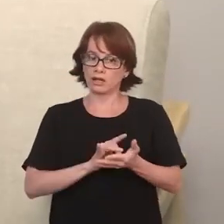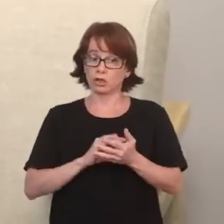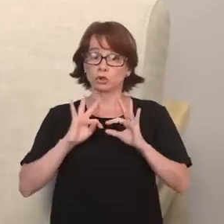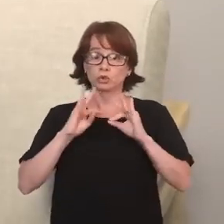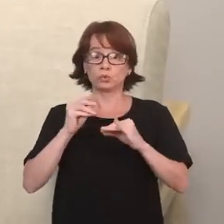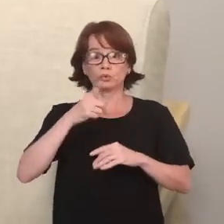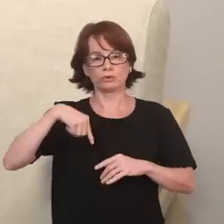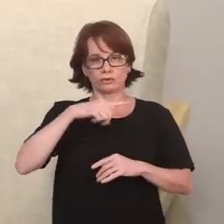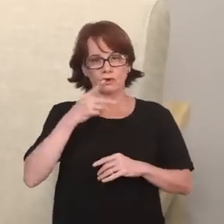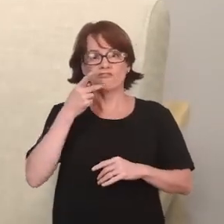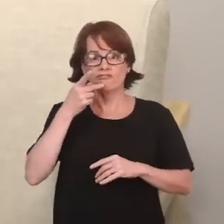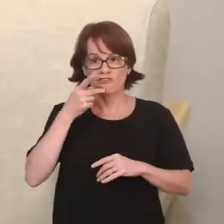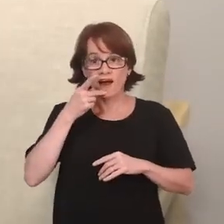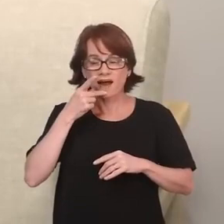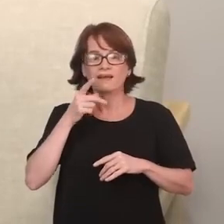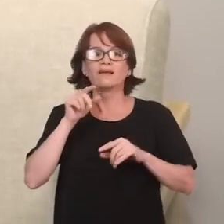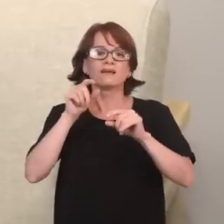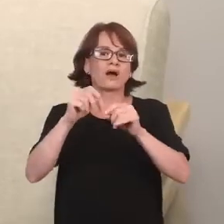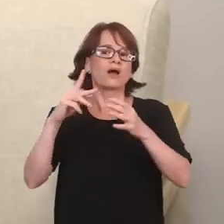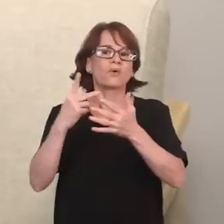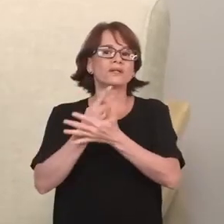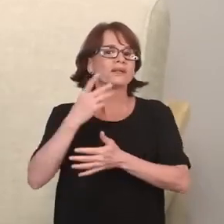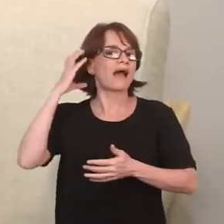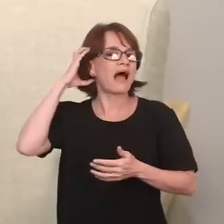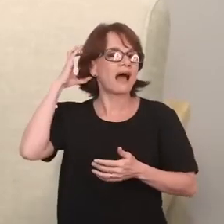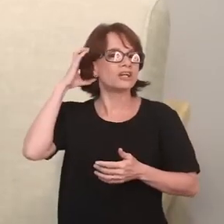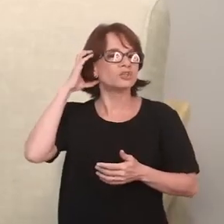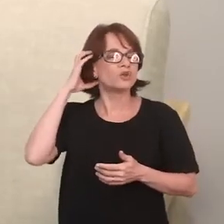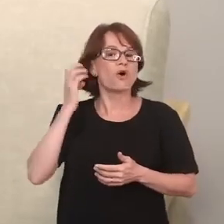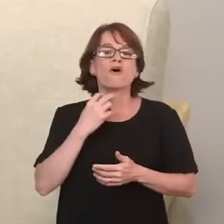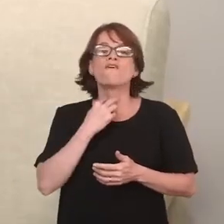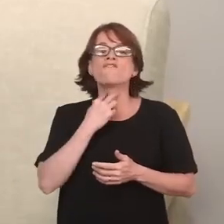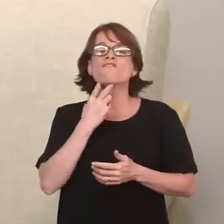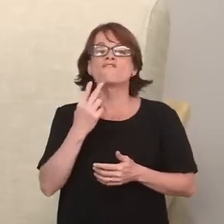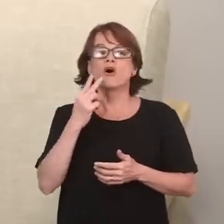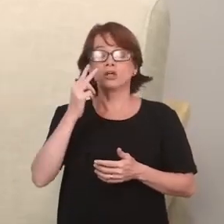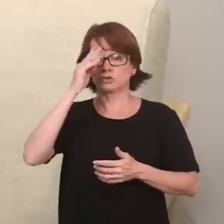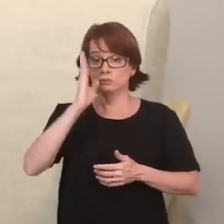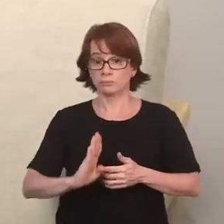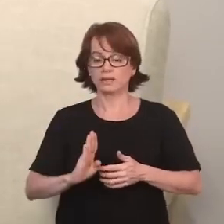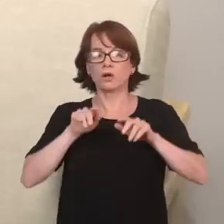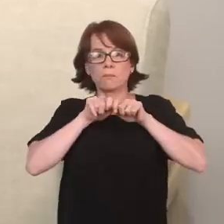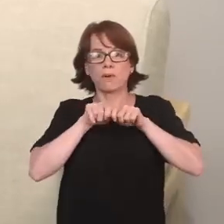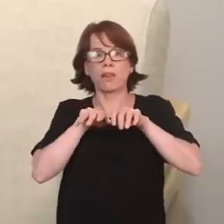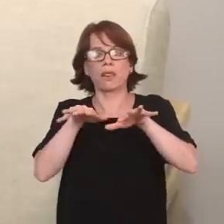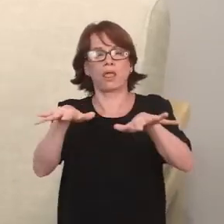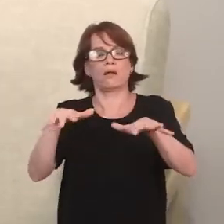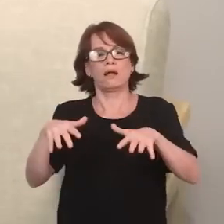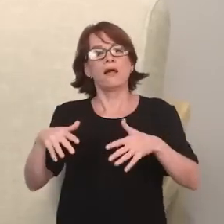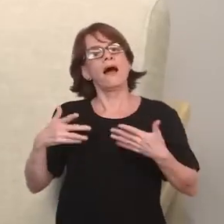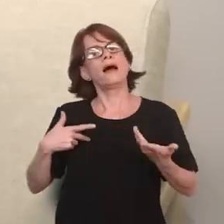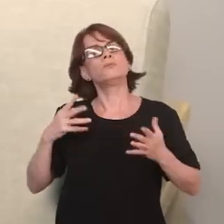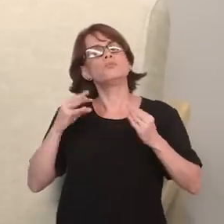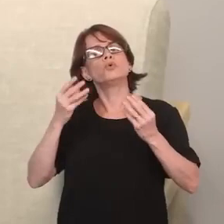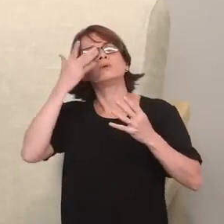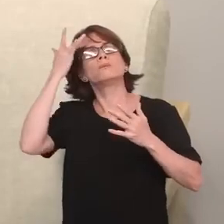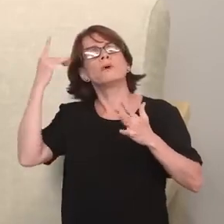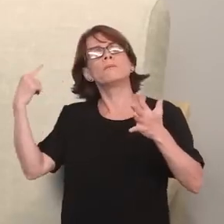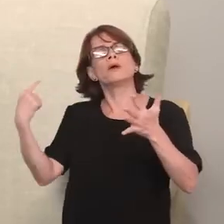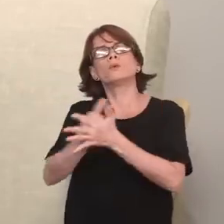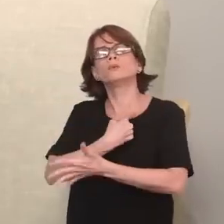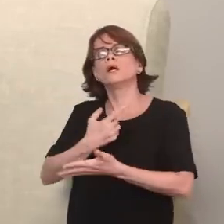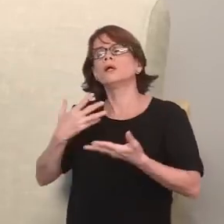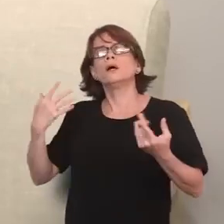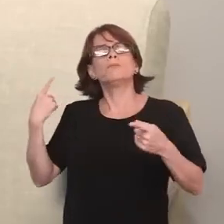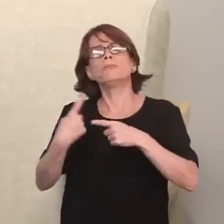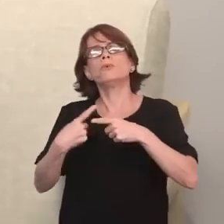Na Voz do Brasil. Então eu comecei a ficar incomodada porque as pessoas falavam assim, por que só a esquerda aparece na Voz do Brasil? Aí eu falei, gente, realmente a